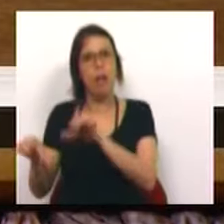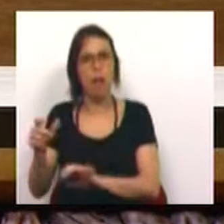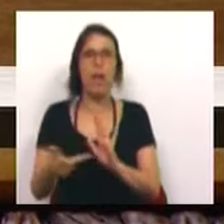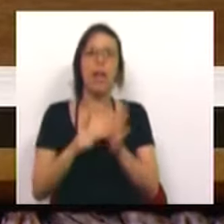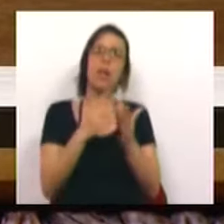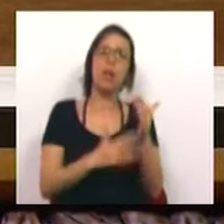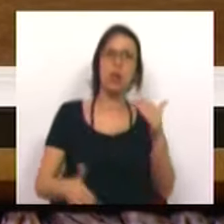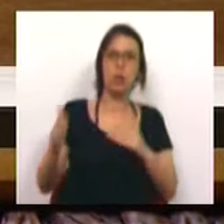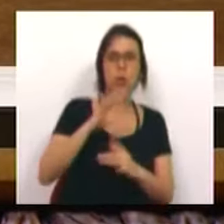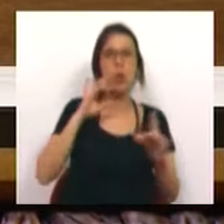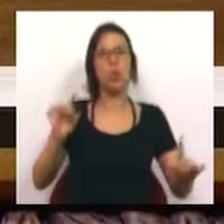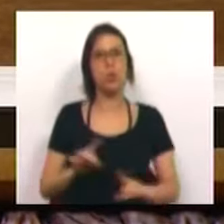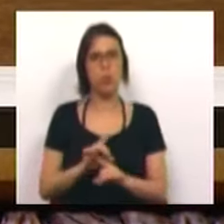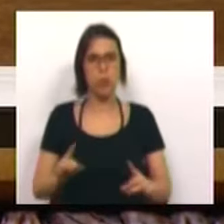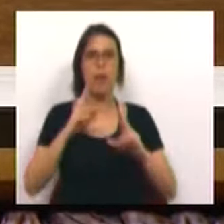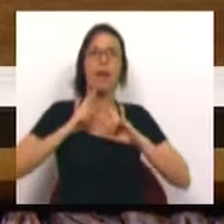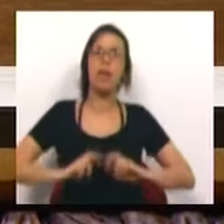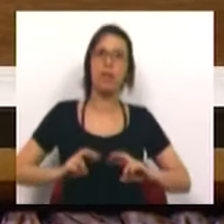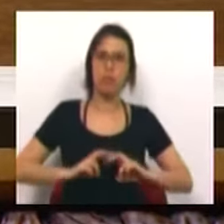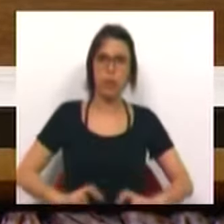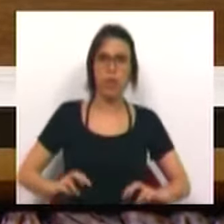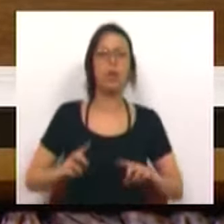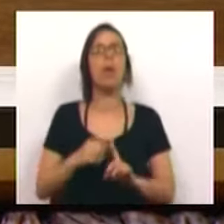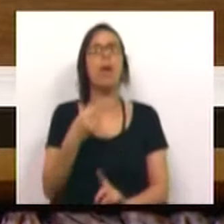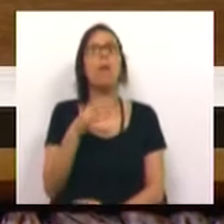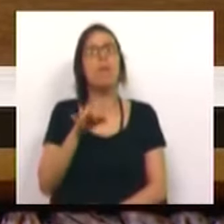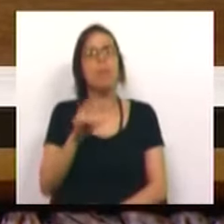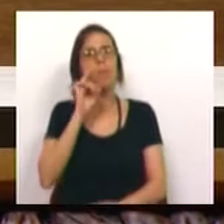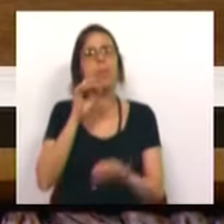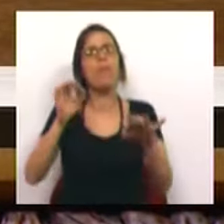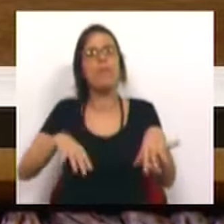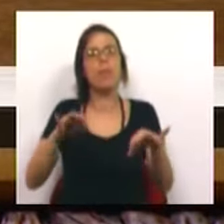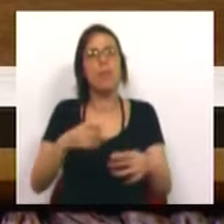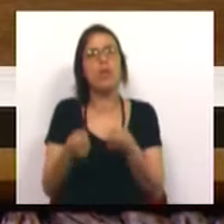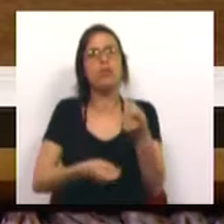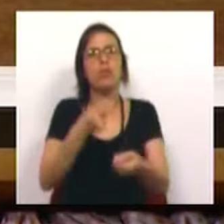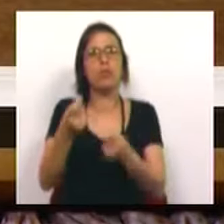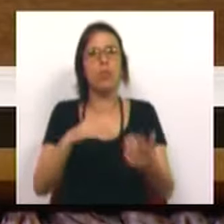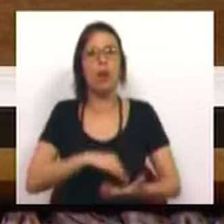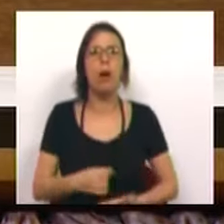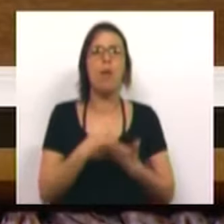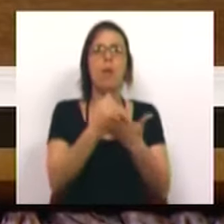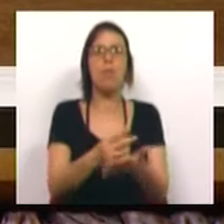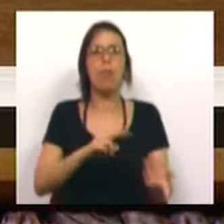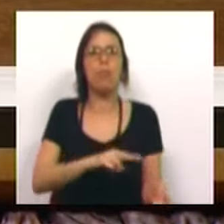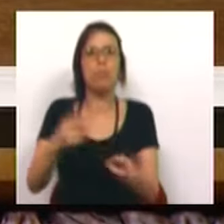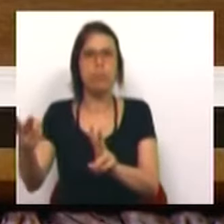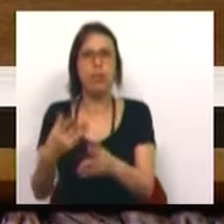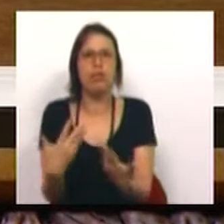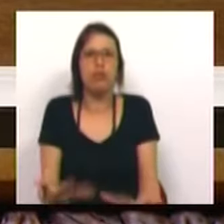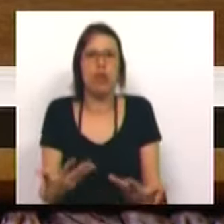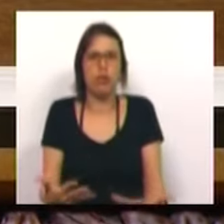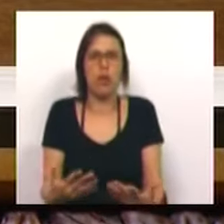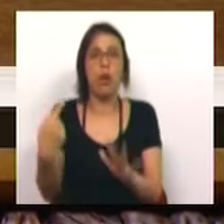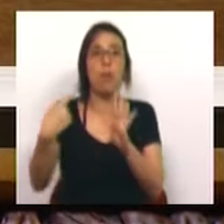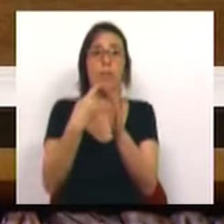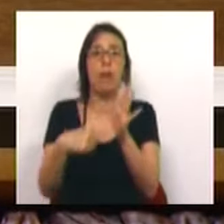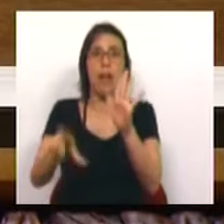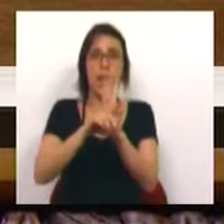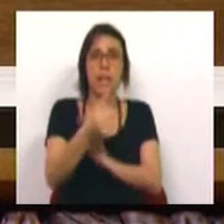técnicos superiores, docentes, investigadores. O PCP defende o fim progressivo das bolsas e a passagem no imediato e ao abrigo